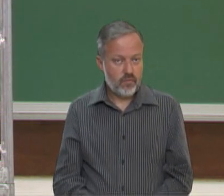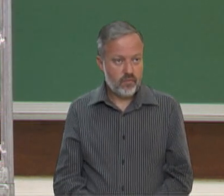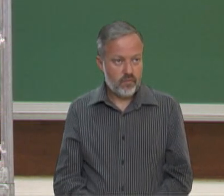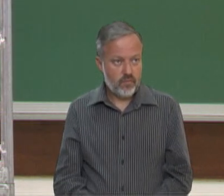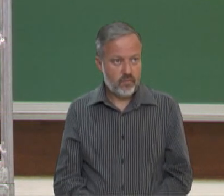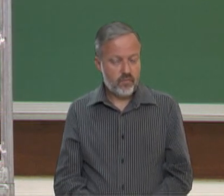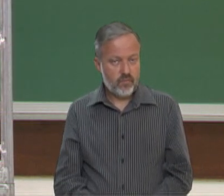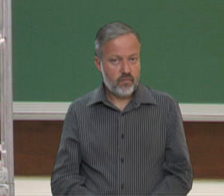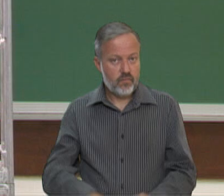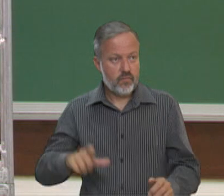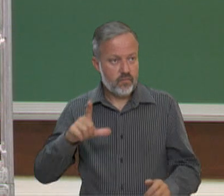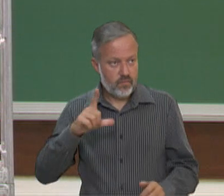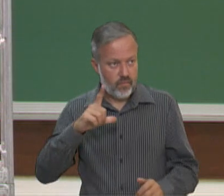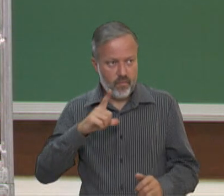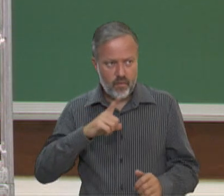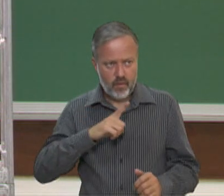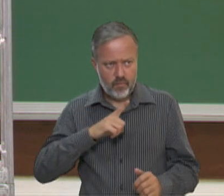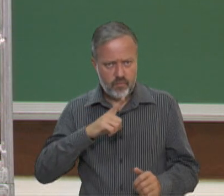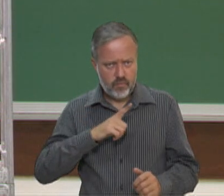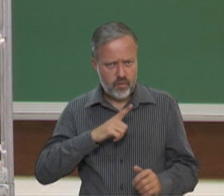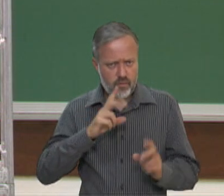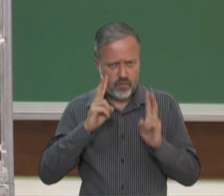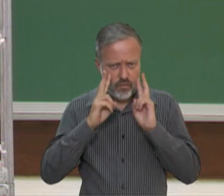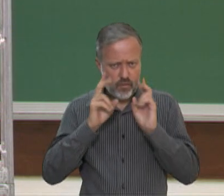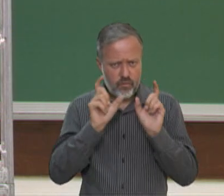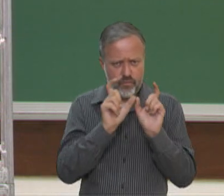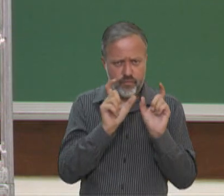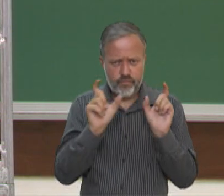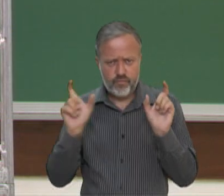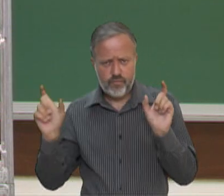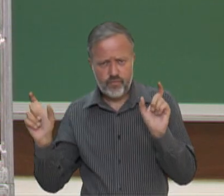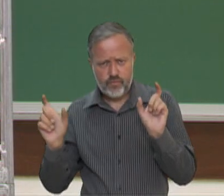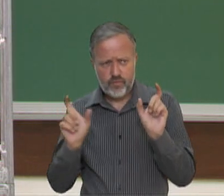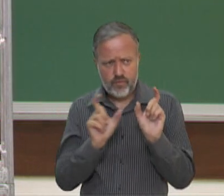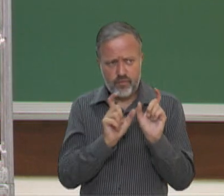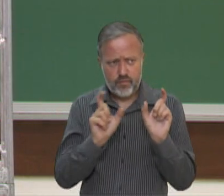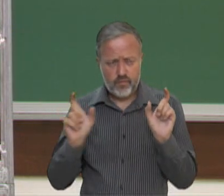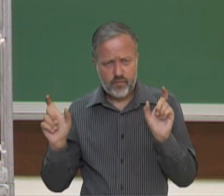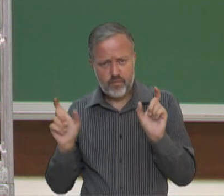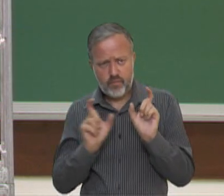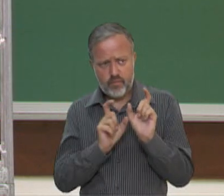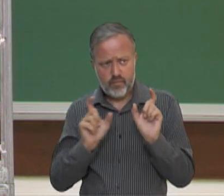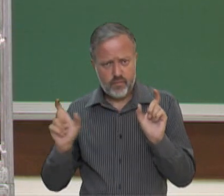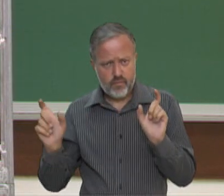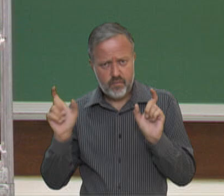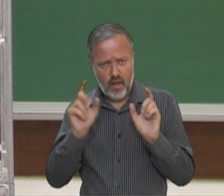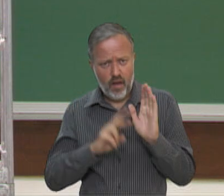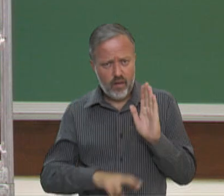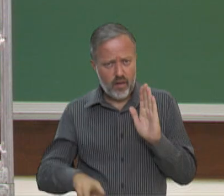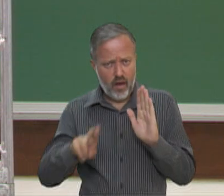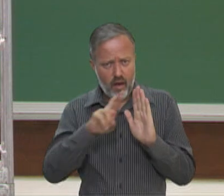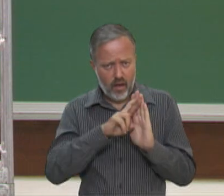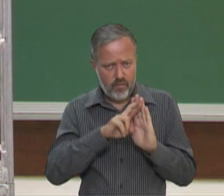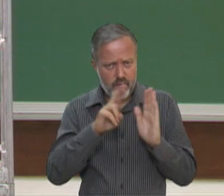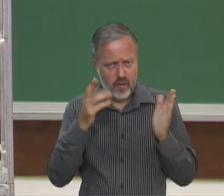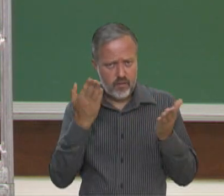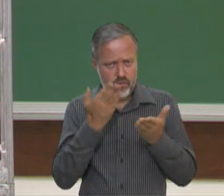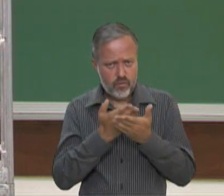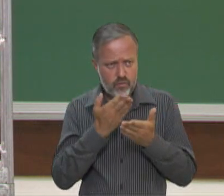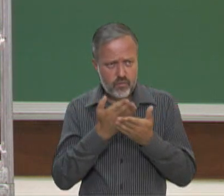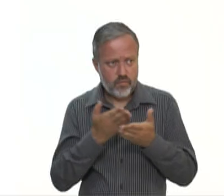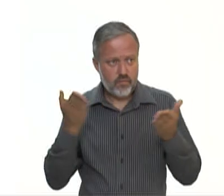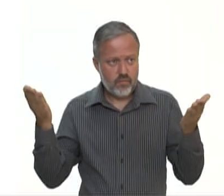Temos um pequeno repasso, uma frase que deixamos, eu vou deixar uma frase de revisão, de síntese do nosso conteúdo de